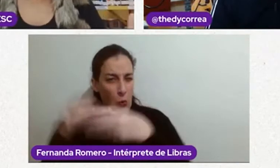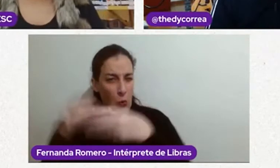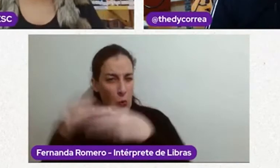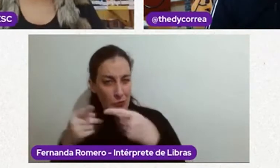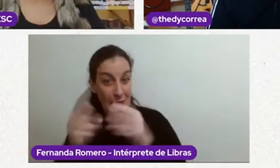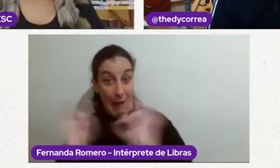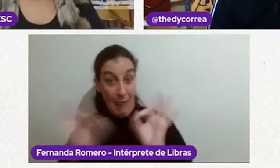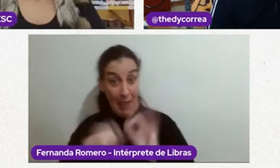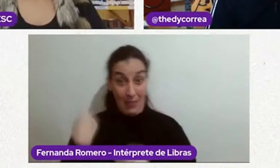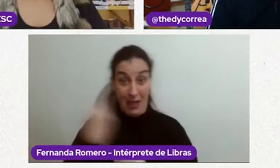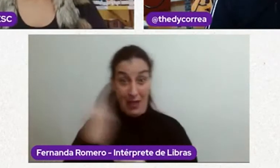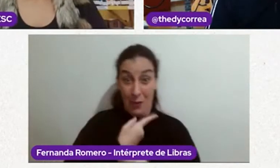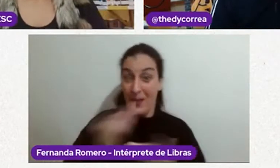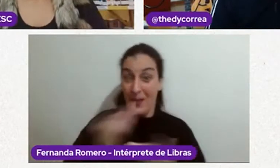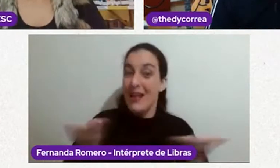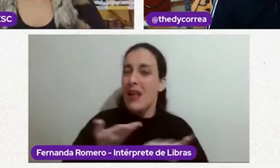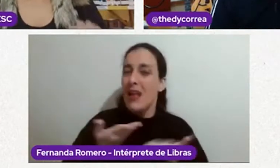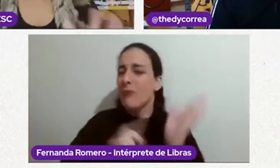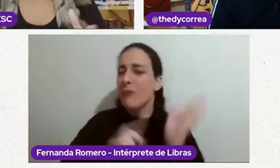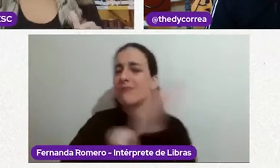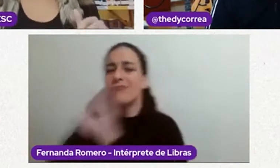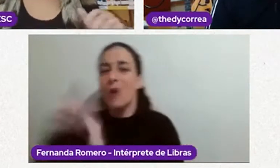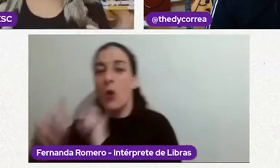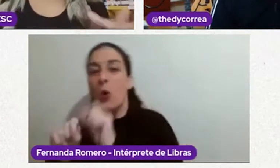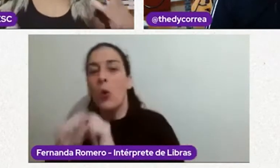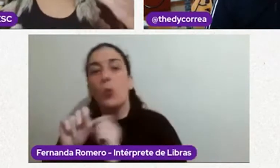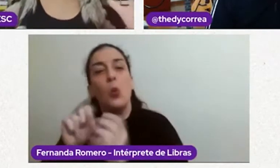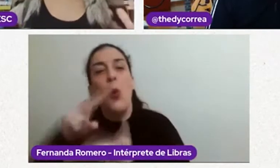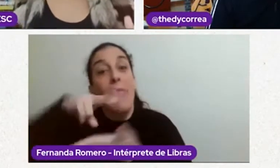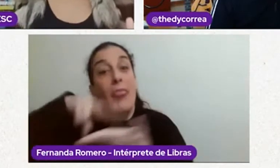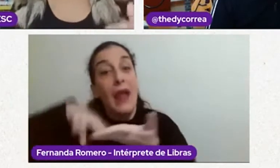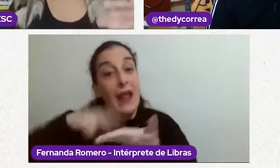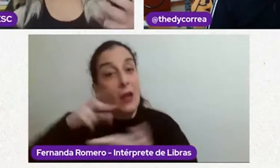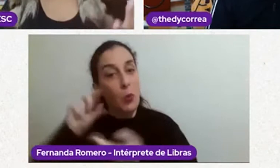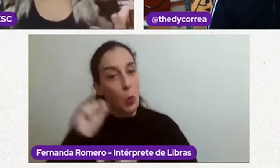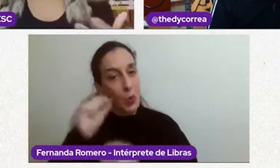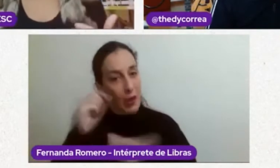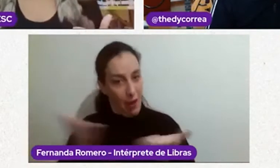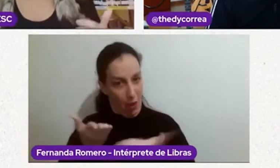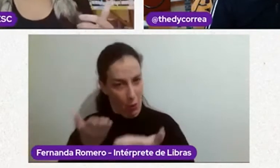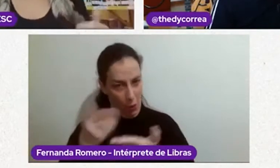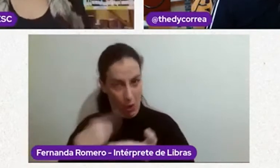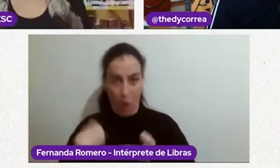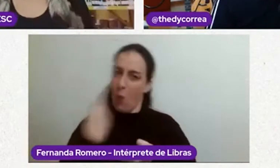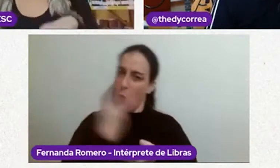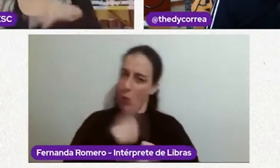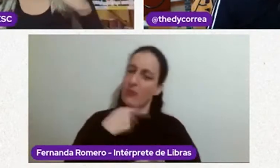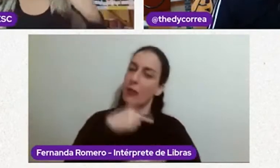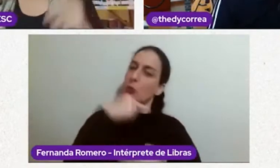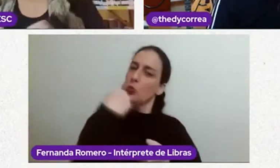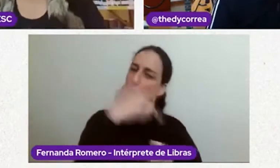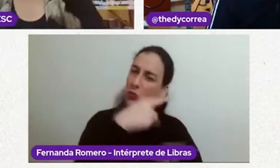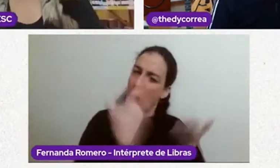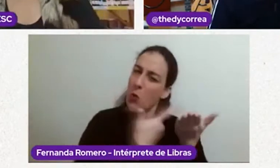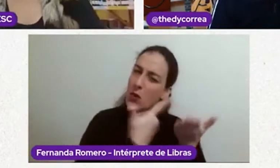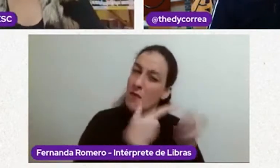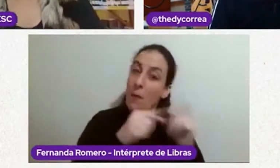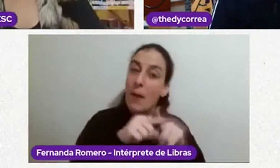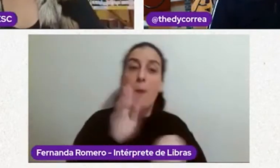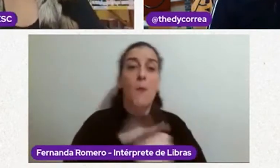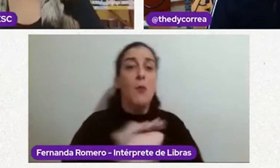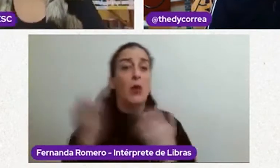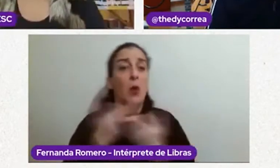perguntar para ele é o seguinte, Tedi, o que tu tá lendo? A gente está falando de literatura, da tua literatura. O que tu tá lendo no